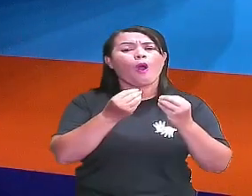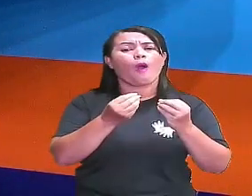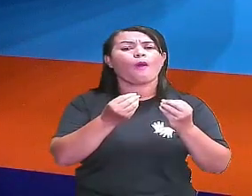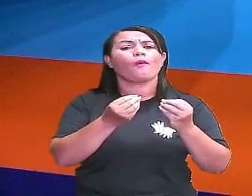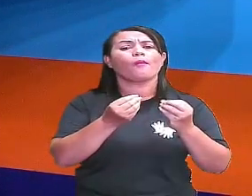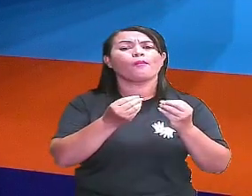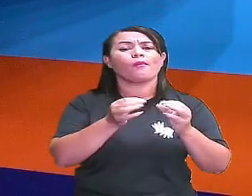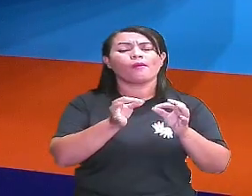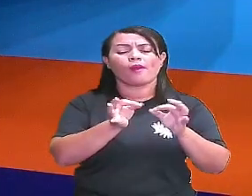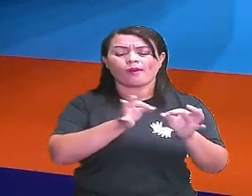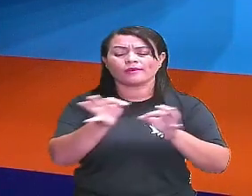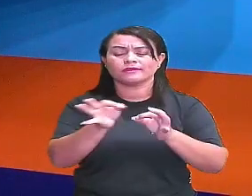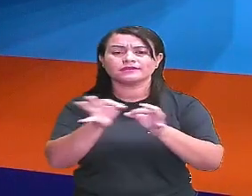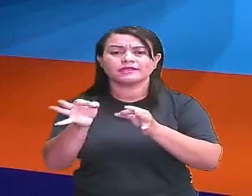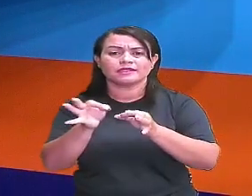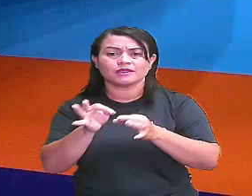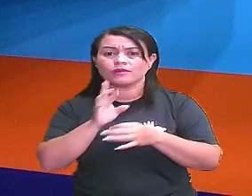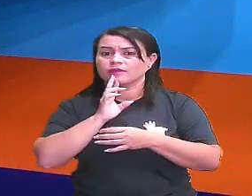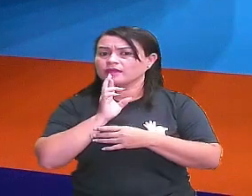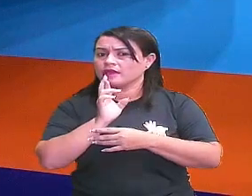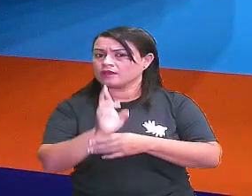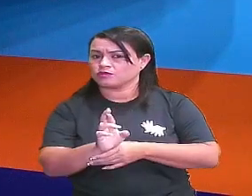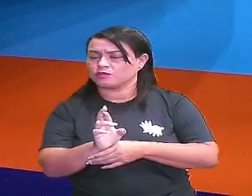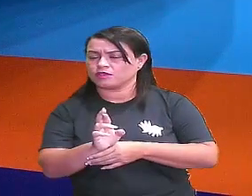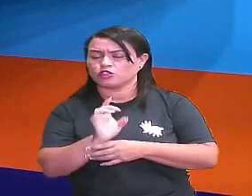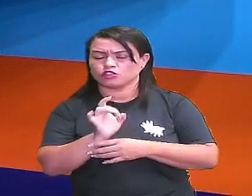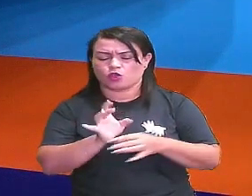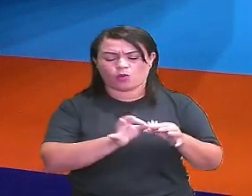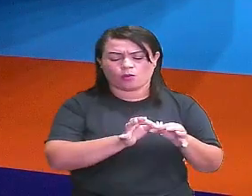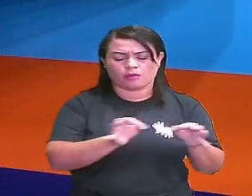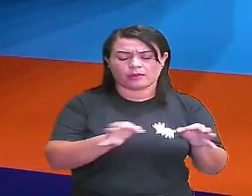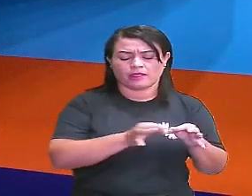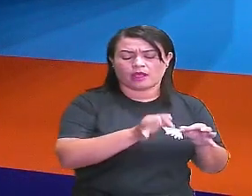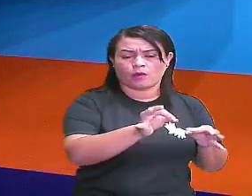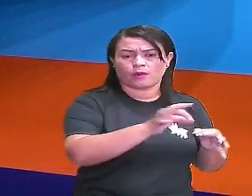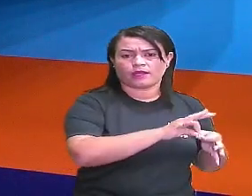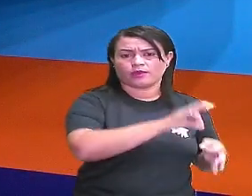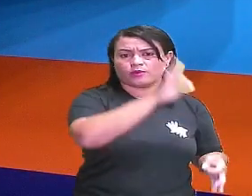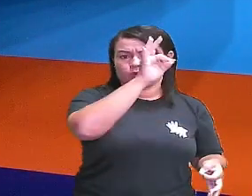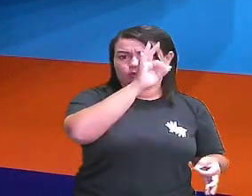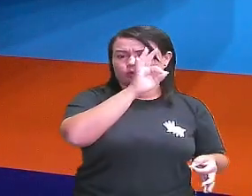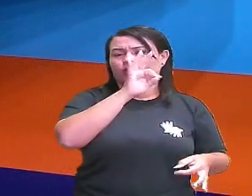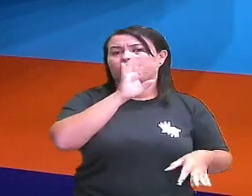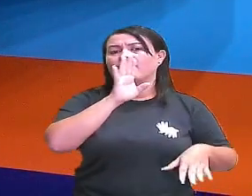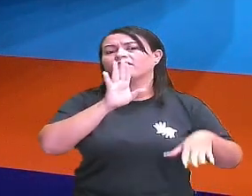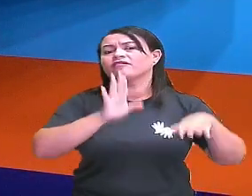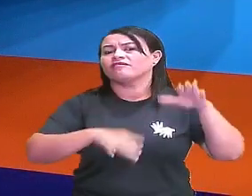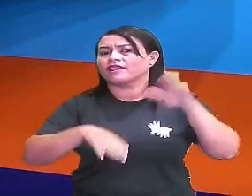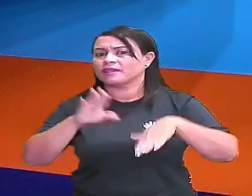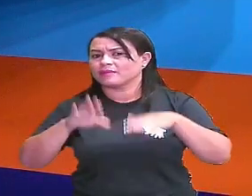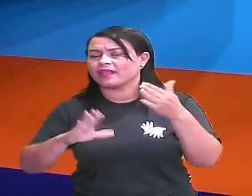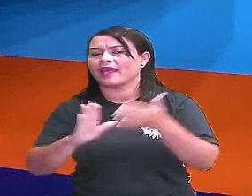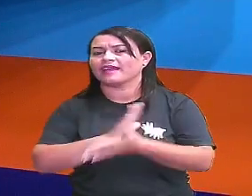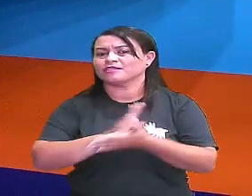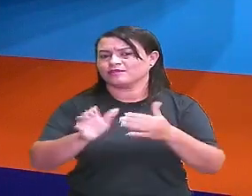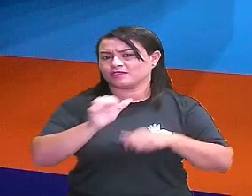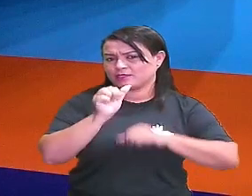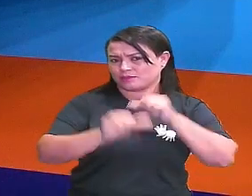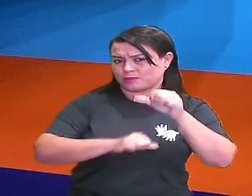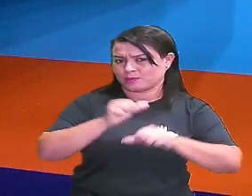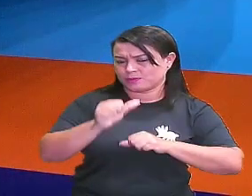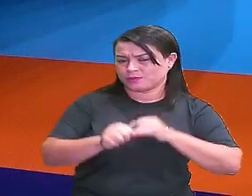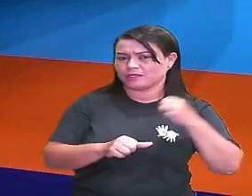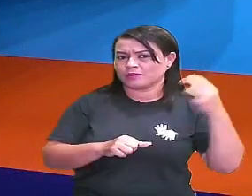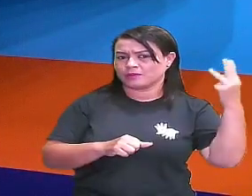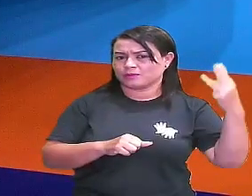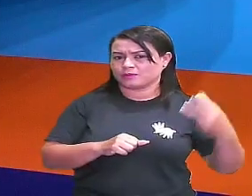como comprimento, largura e altura. Não. A multiplicação, o produto desses três, né, dessas três medidas.